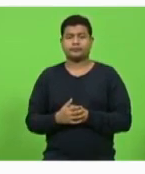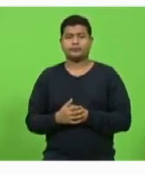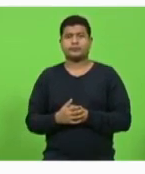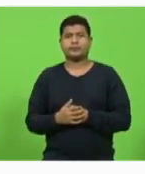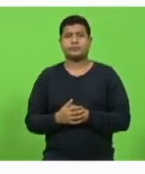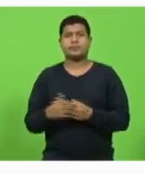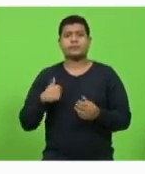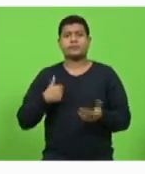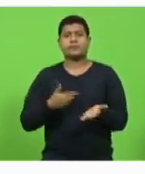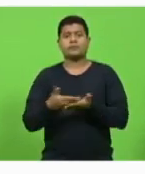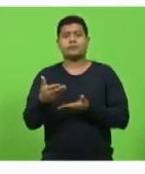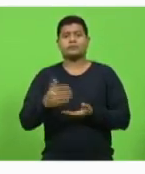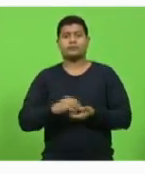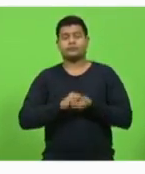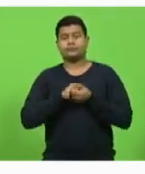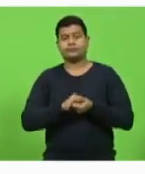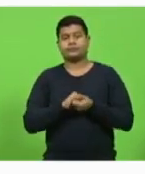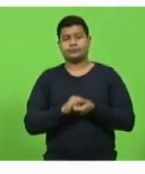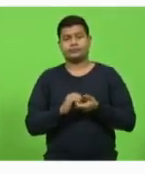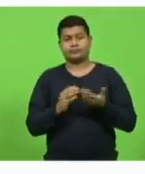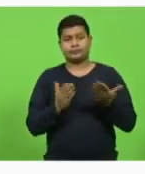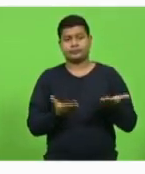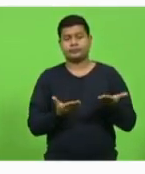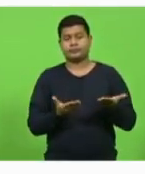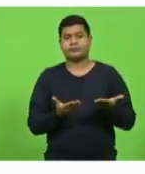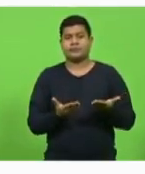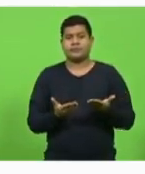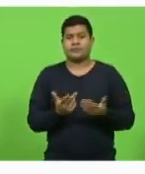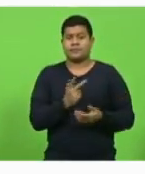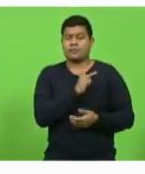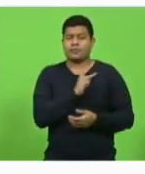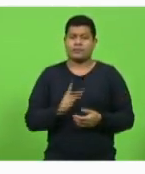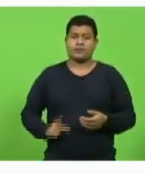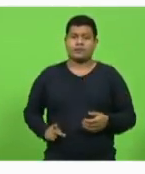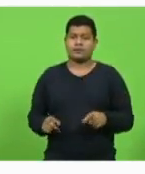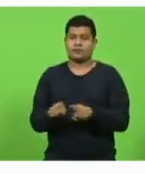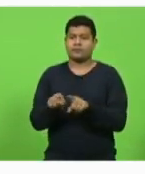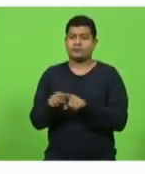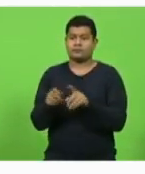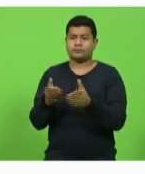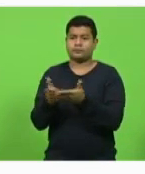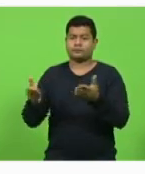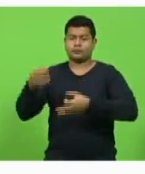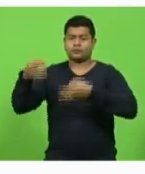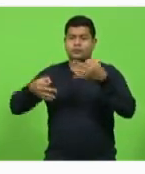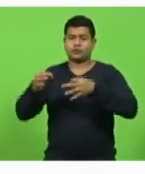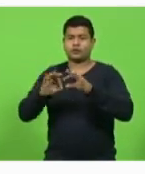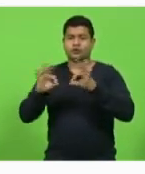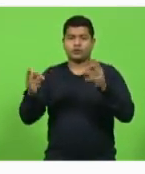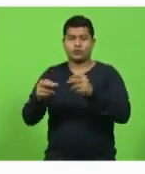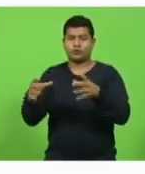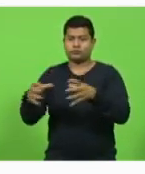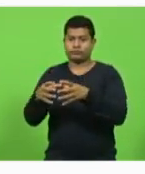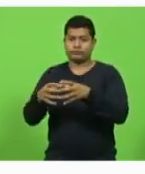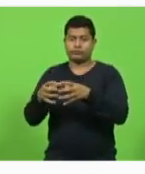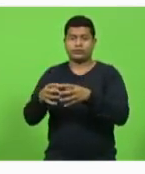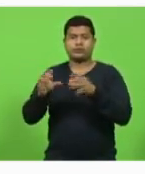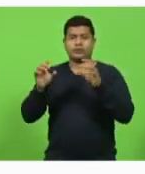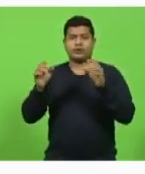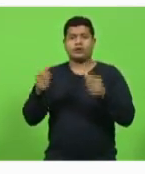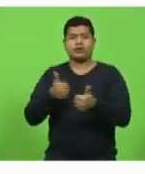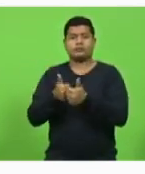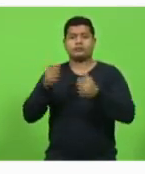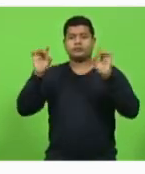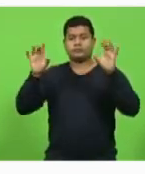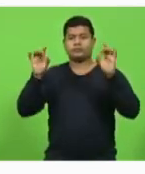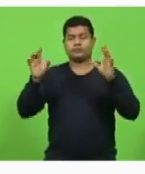Inicialmente, gostaria de lhe cumprimentar, assim como faço aos excelentíssimos senhores julgadores deste Tribunal Especial de Julgamento.